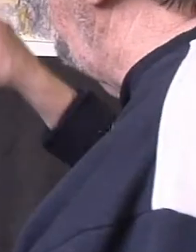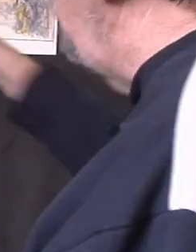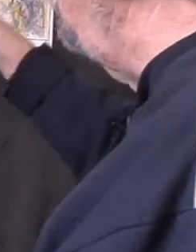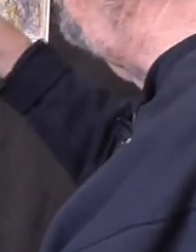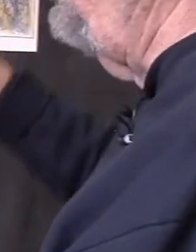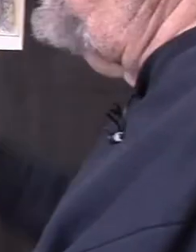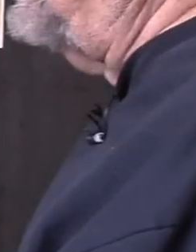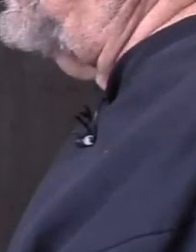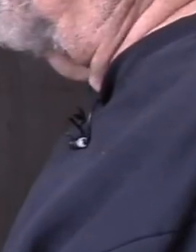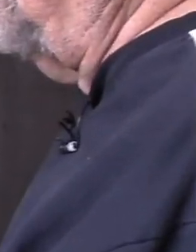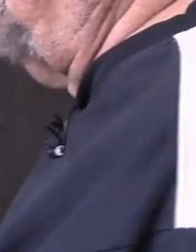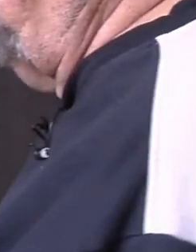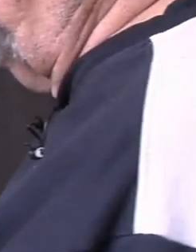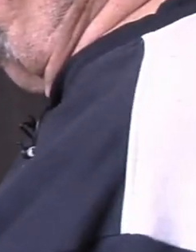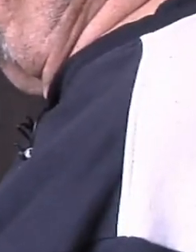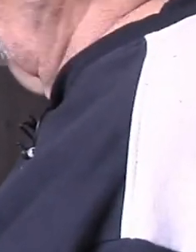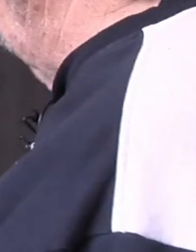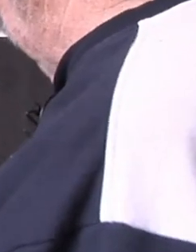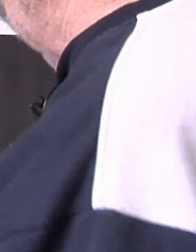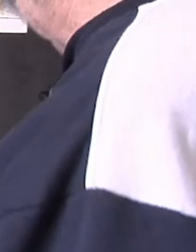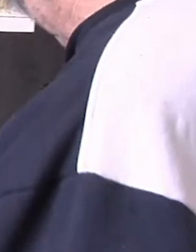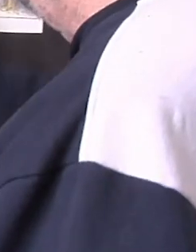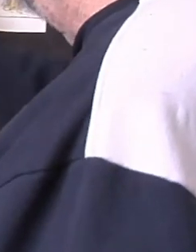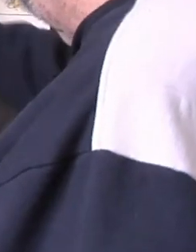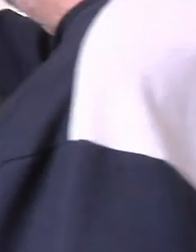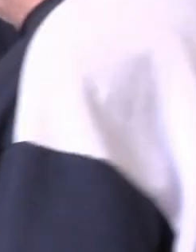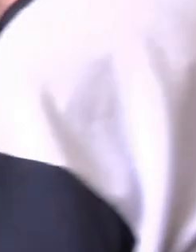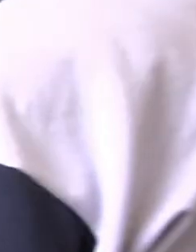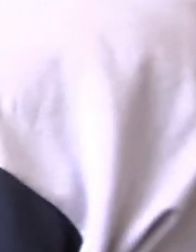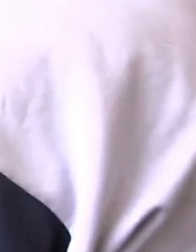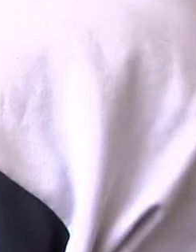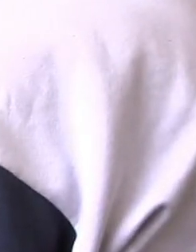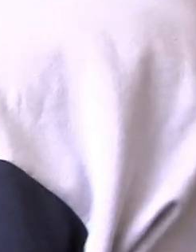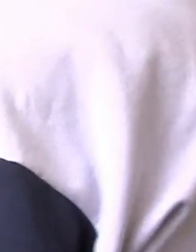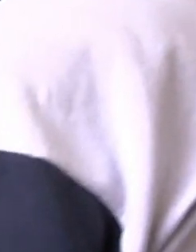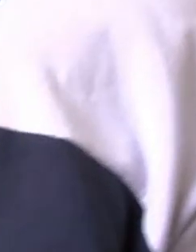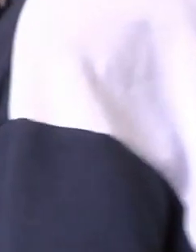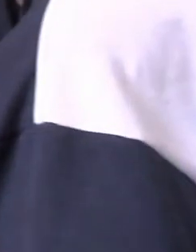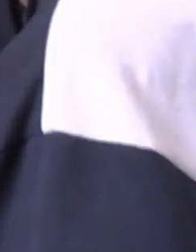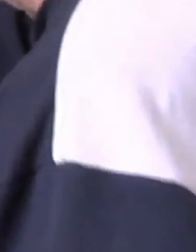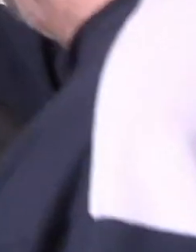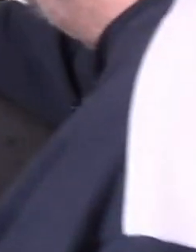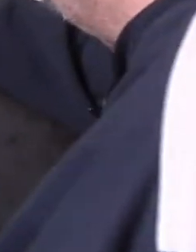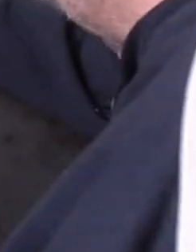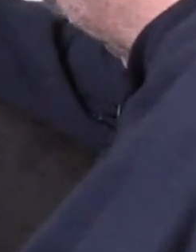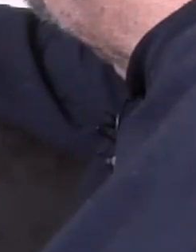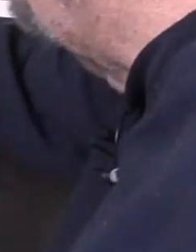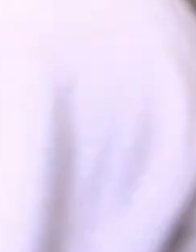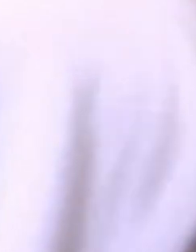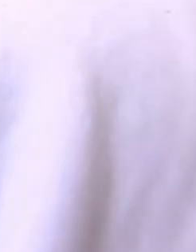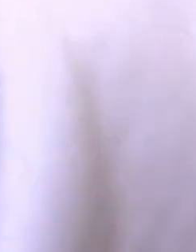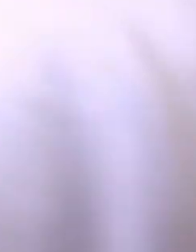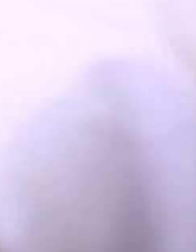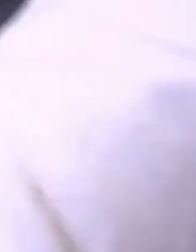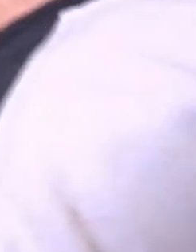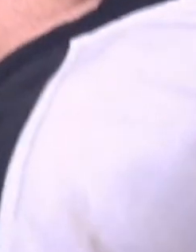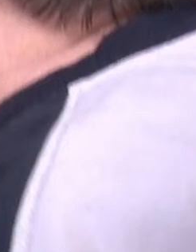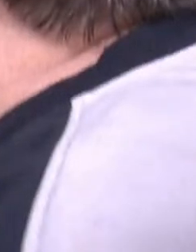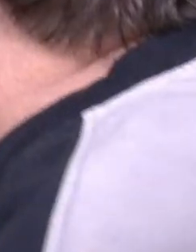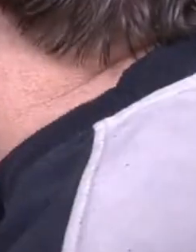certo. Vai ficar essa massa pesada escura aqui, vai pesar essa escura aqui. Quando você construiu essa forma aqui,